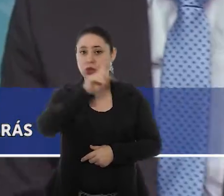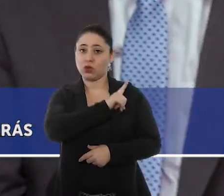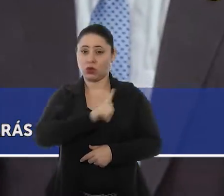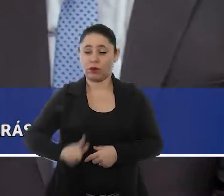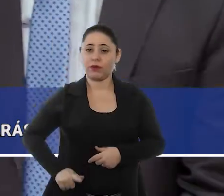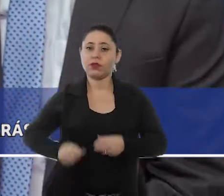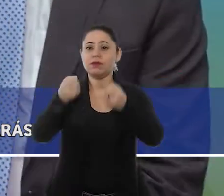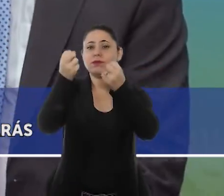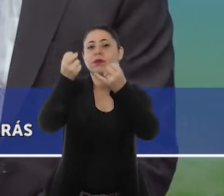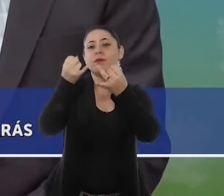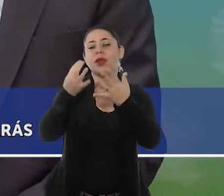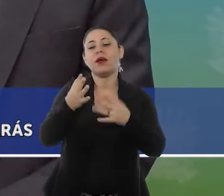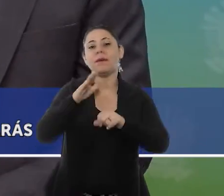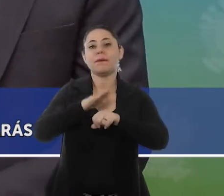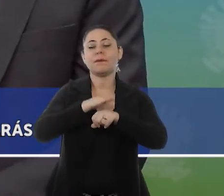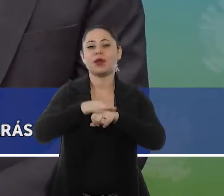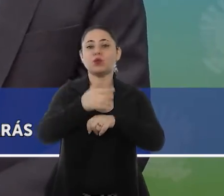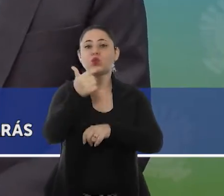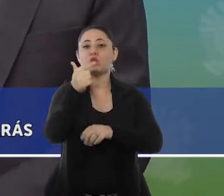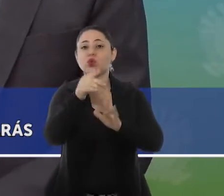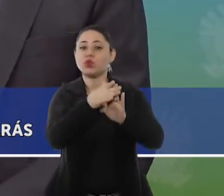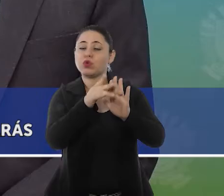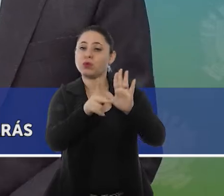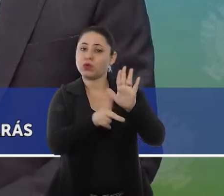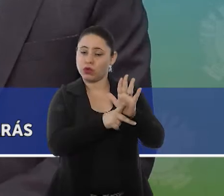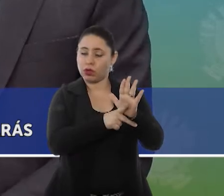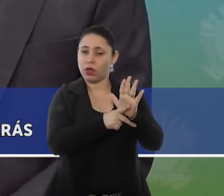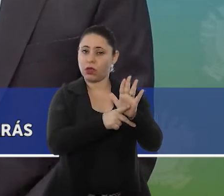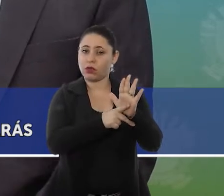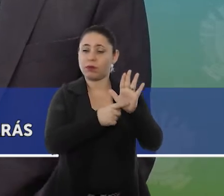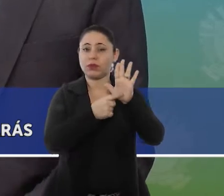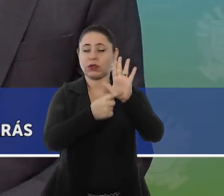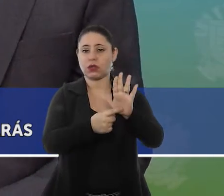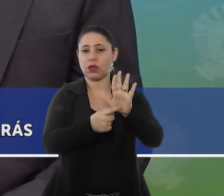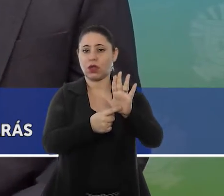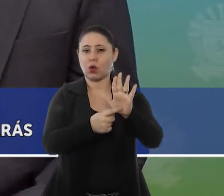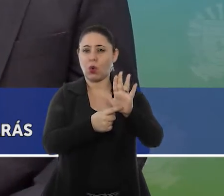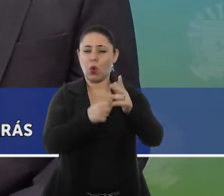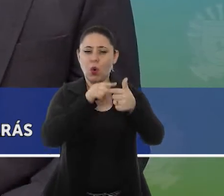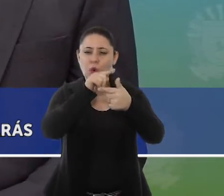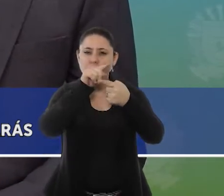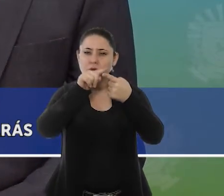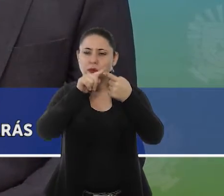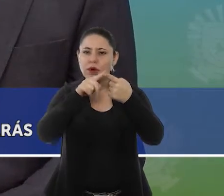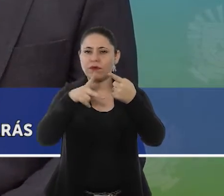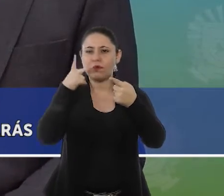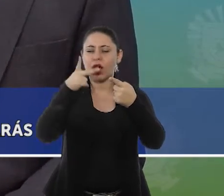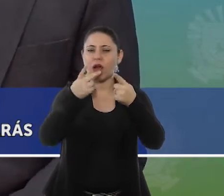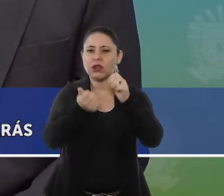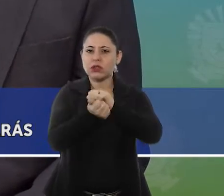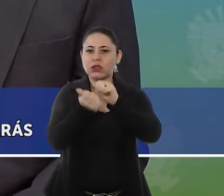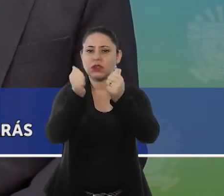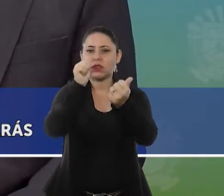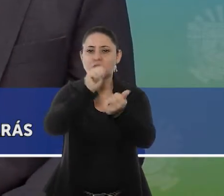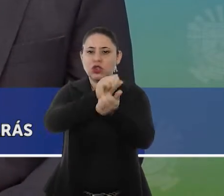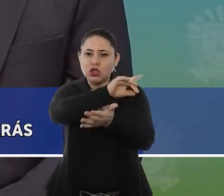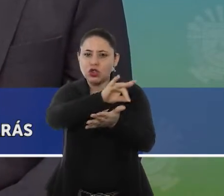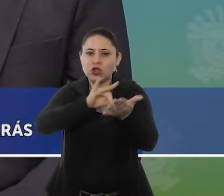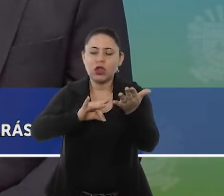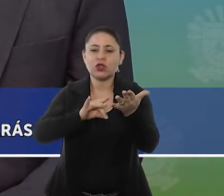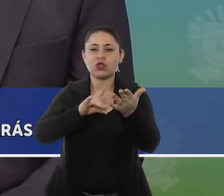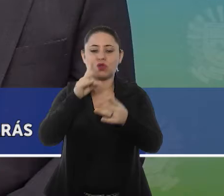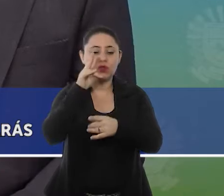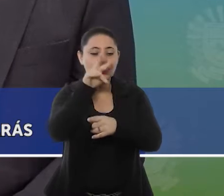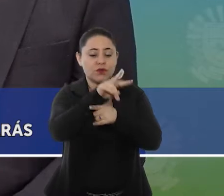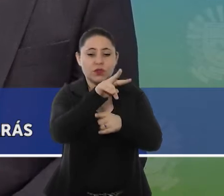deputado Barbosinha, líder do governo, vai falar um pouquinho mais sobre essas 2 propostas. Uma delas trata sobre a